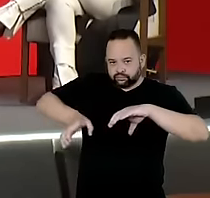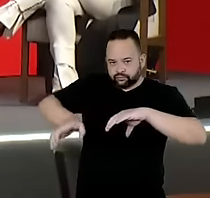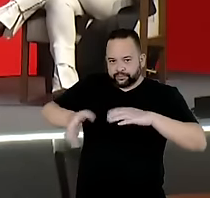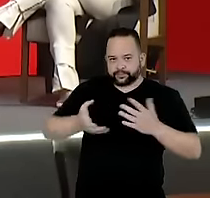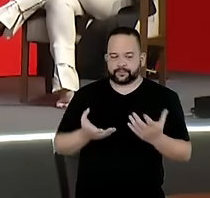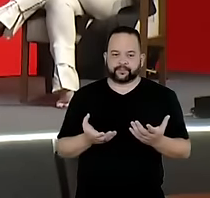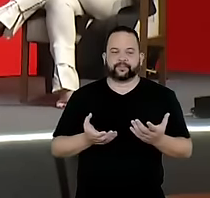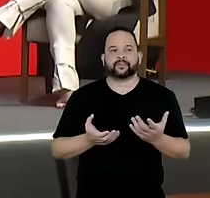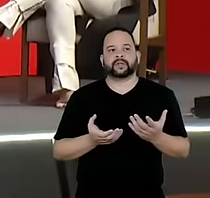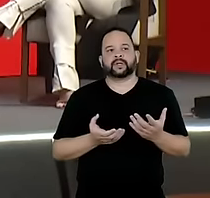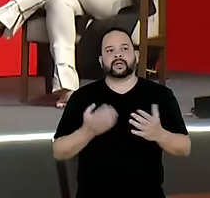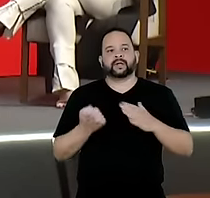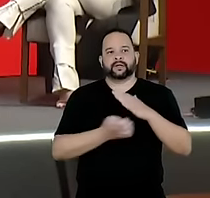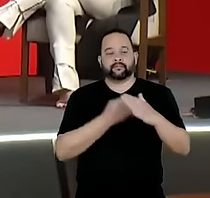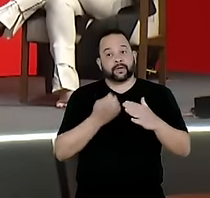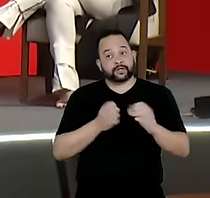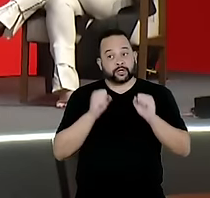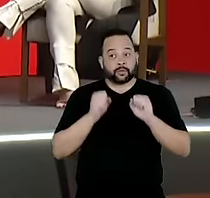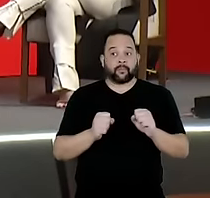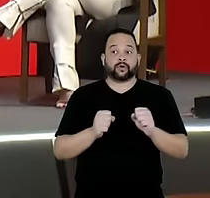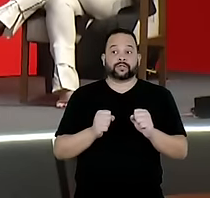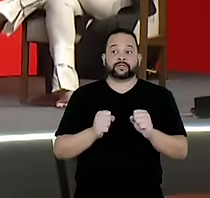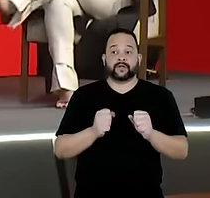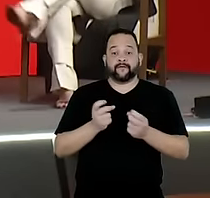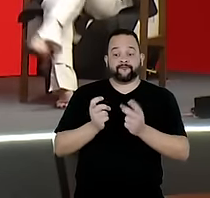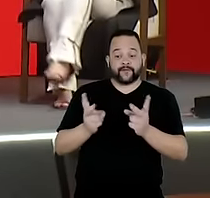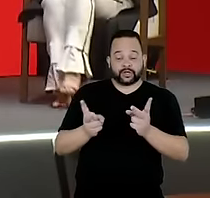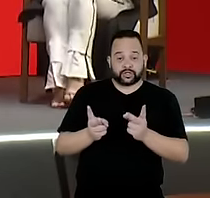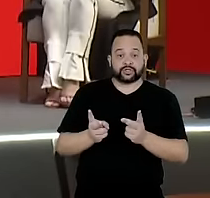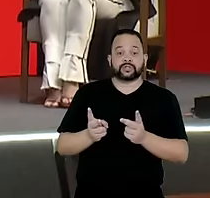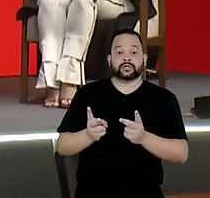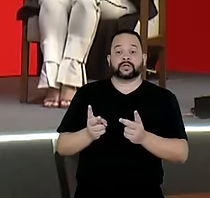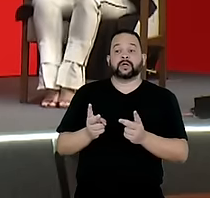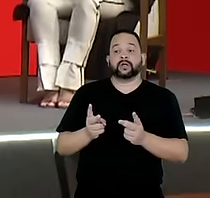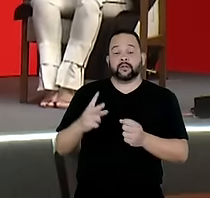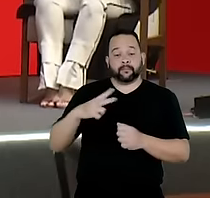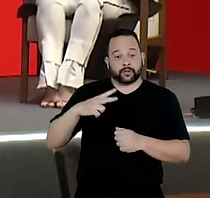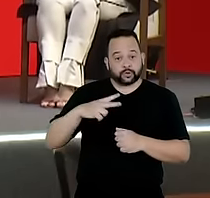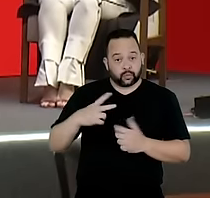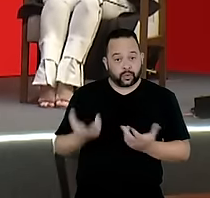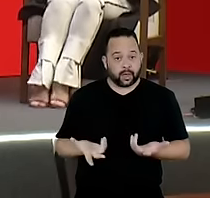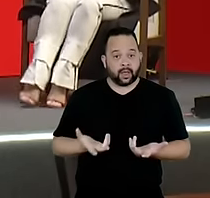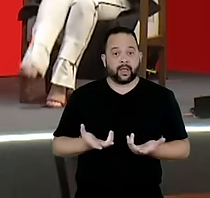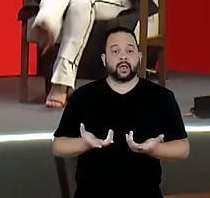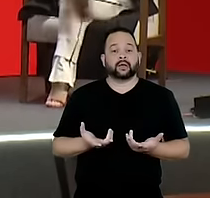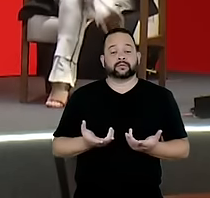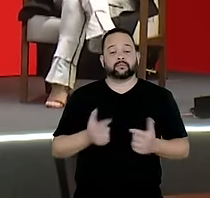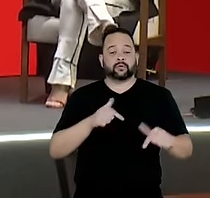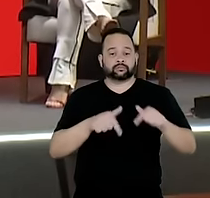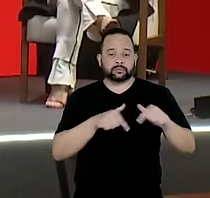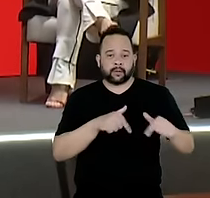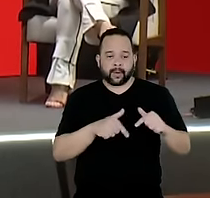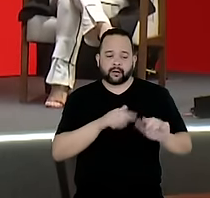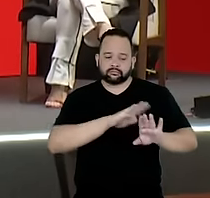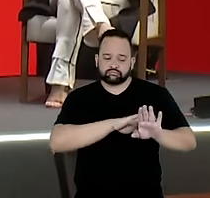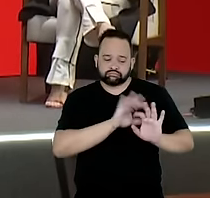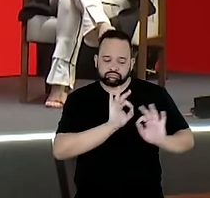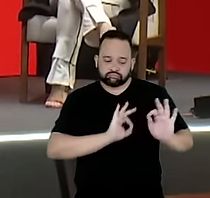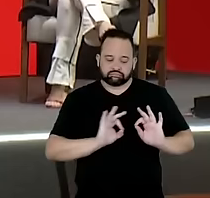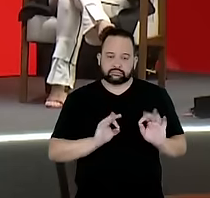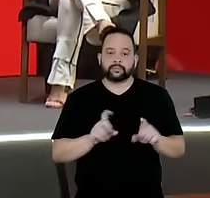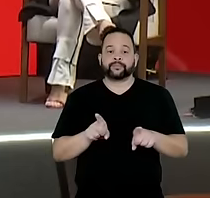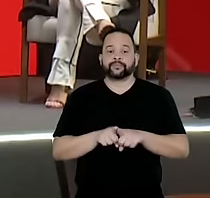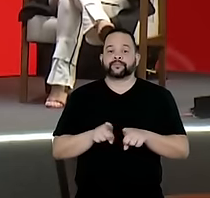privatizadas então que estão fazendo um dever de casa de corte de custos etc tem um trabalho micro ali Além disso né você